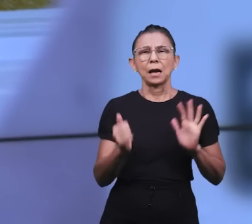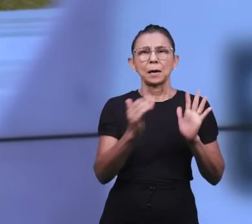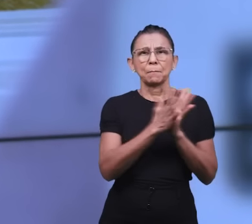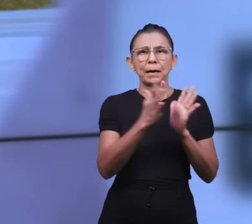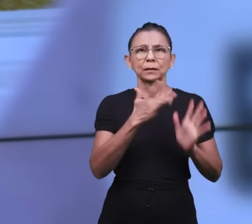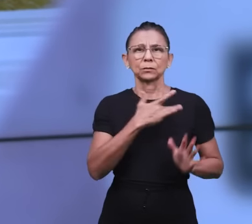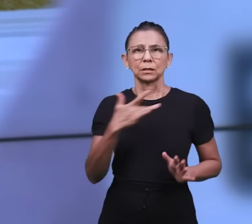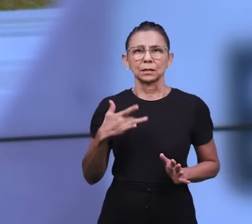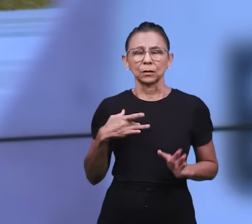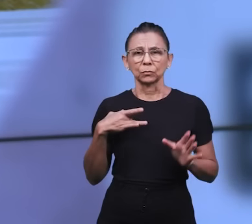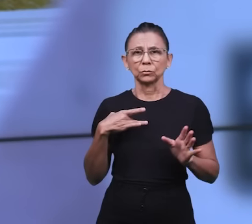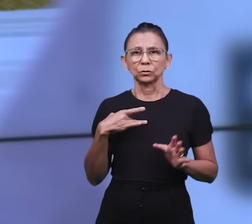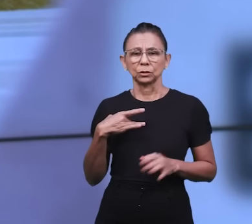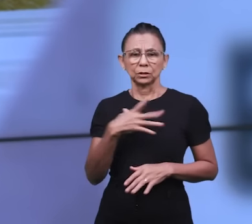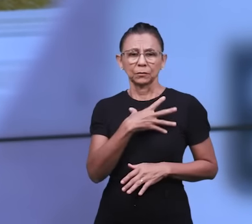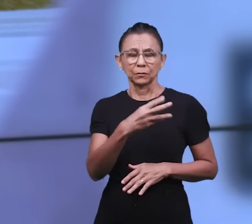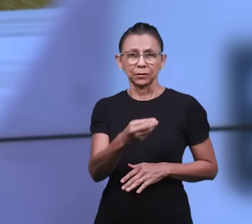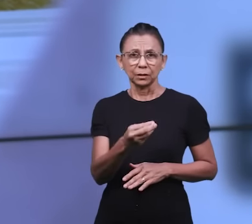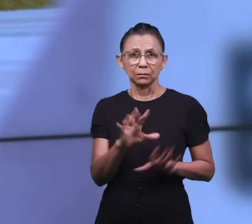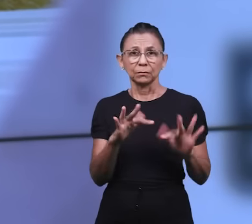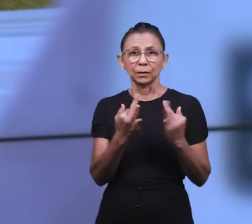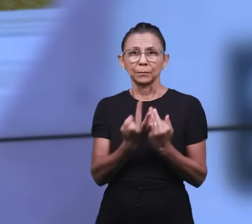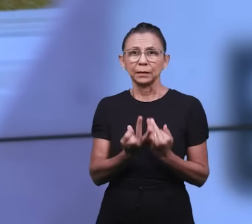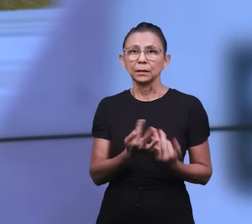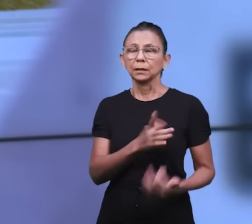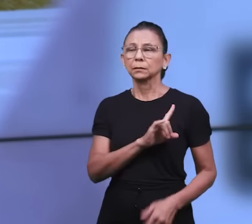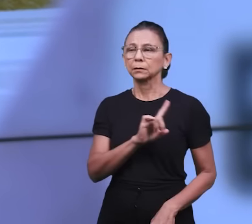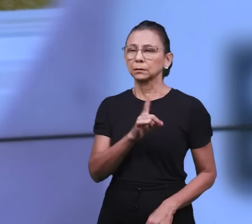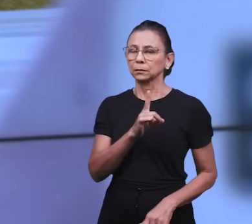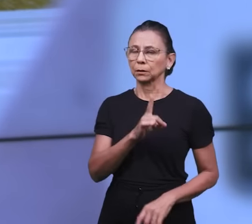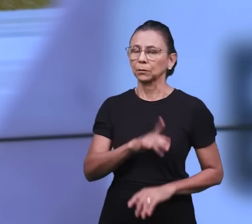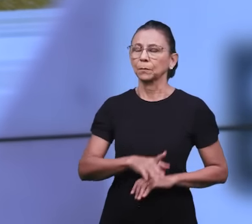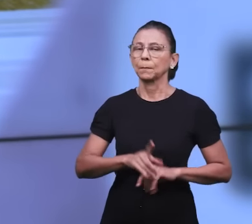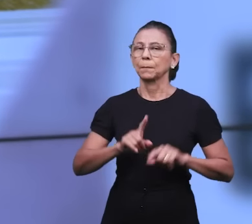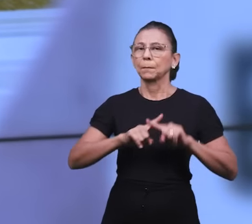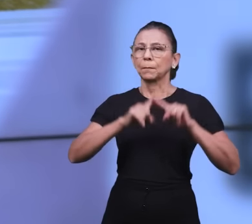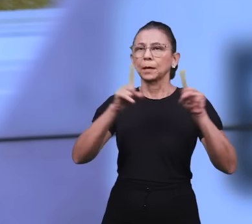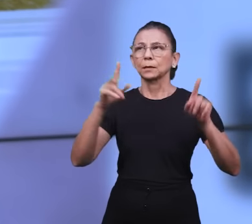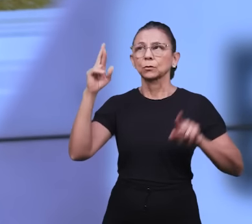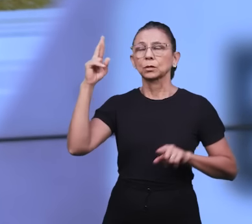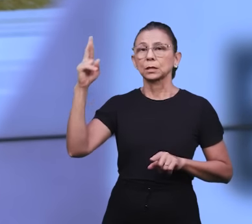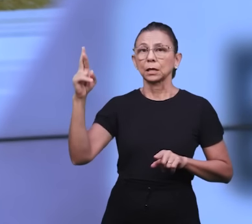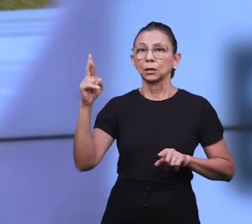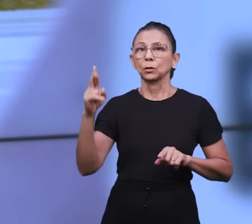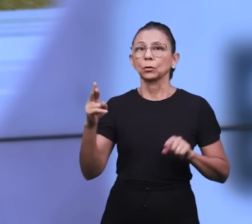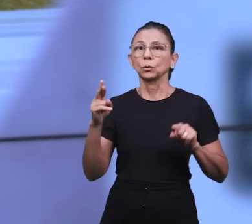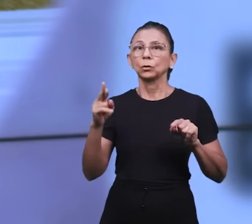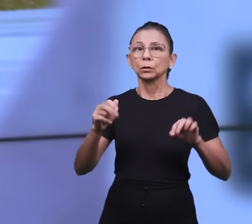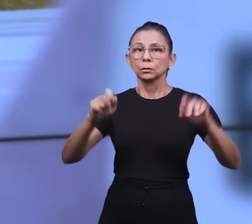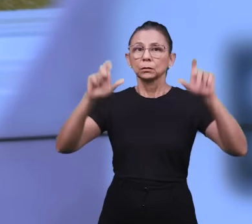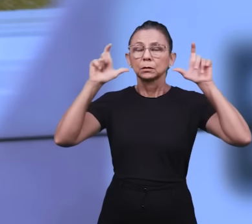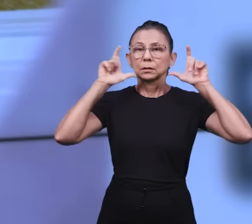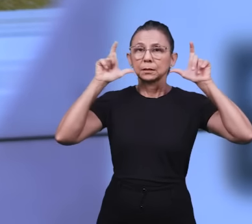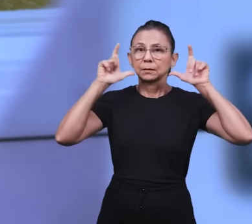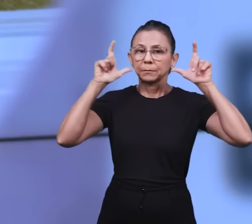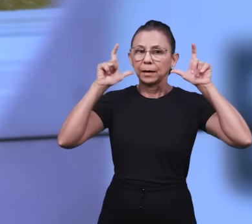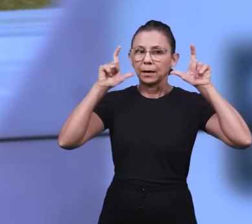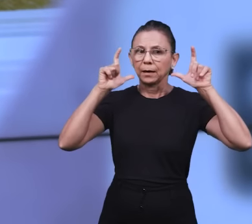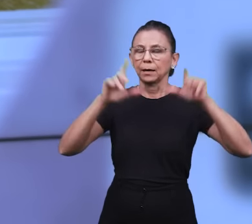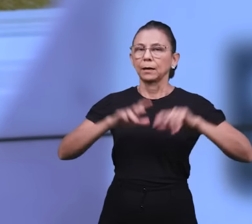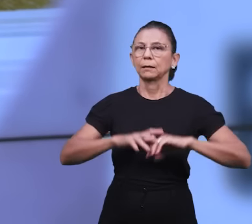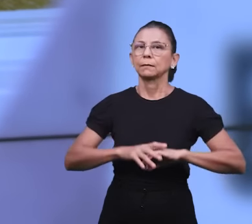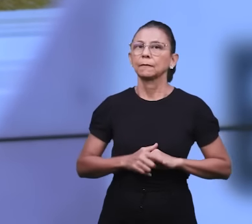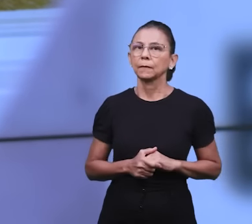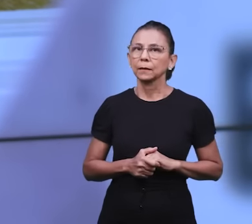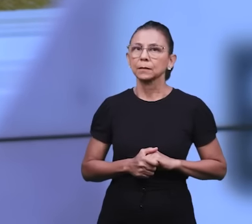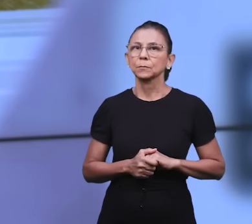no bem-estar da nossa casa mais do que isso o Senhor nos desperta para estarmos em alerta para diferentes